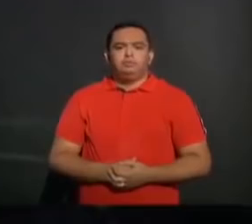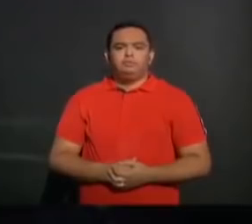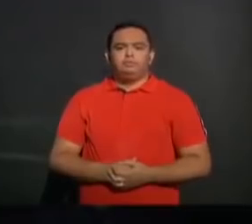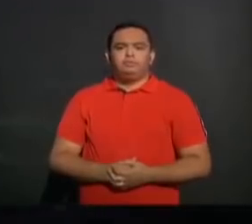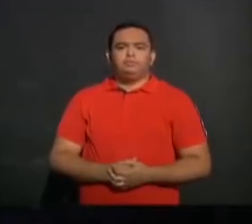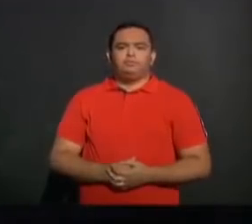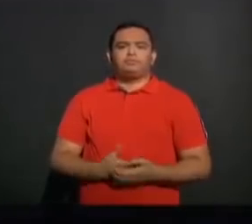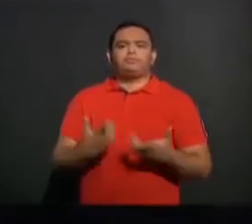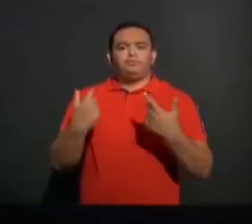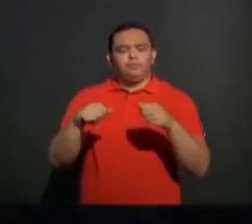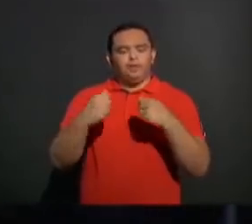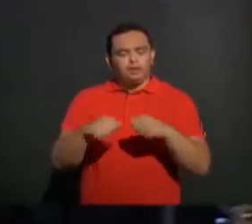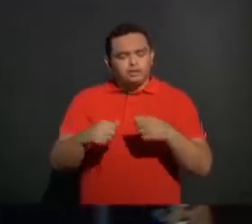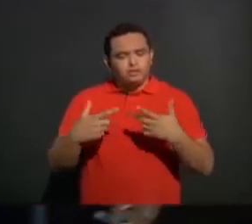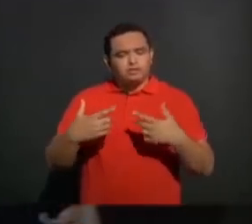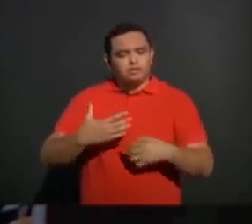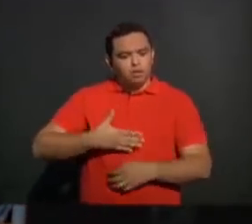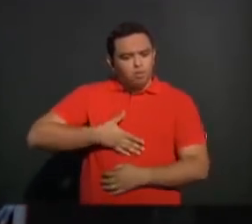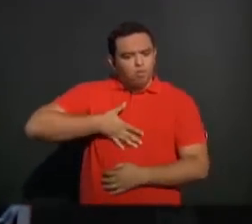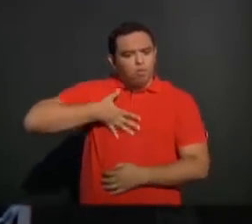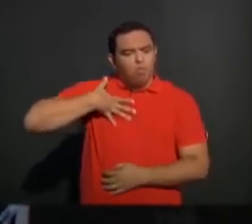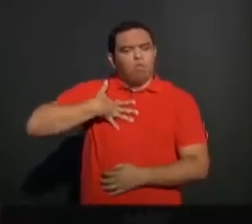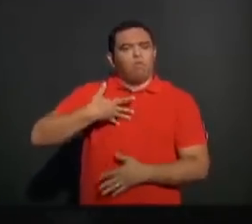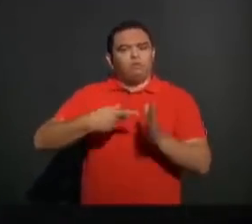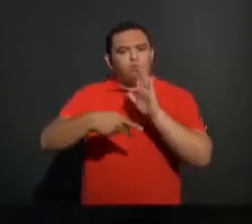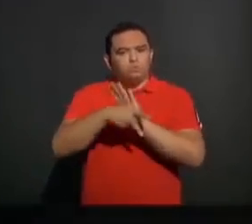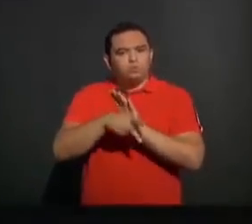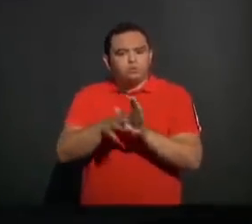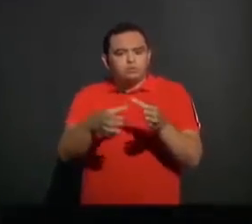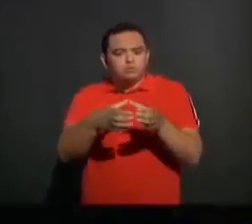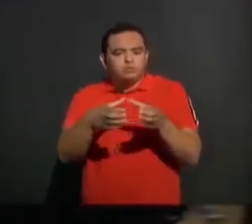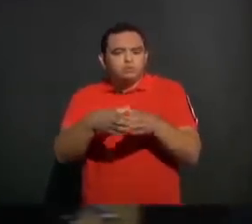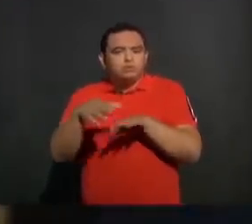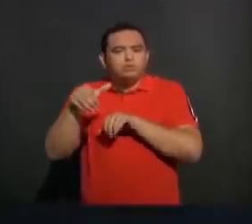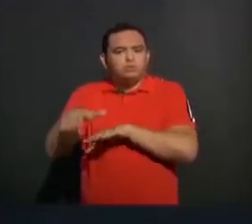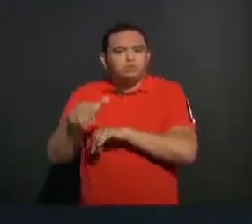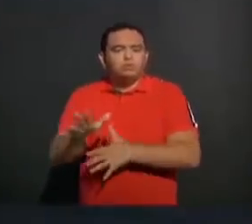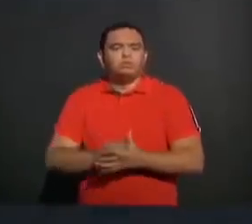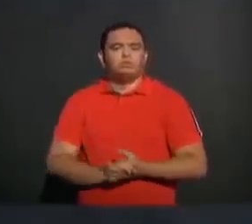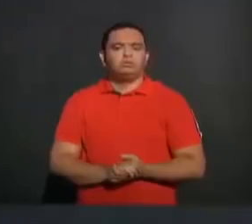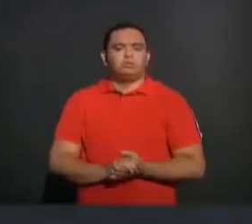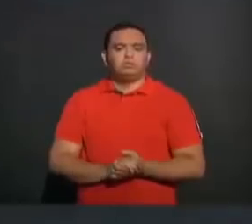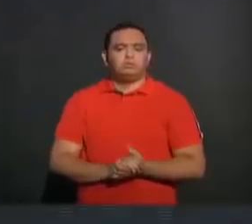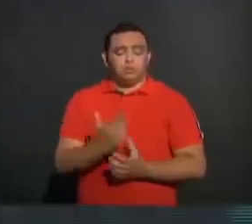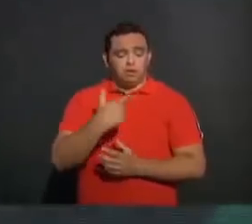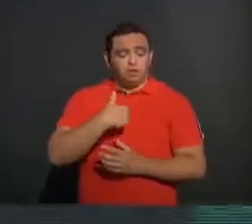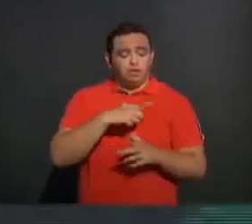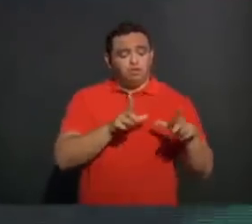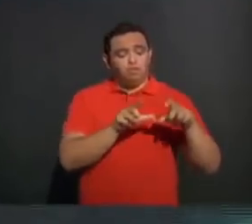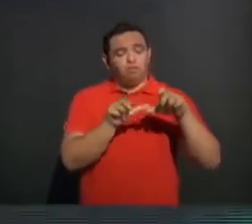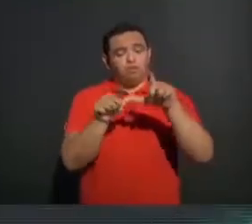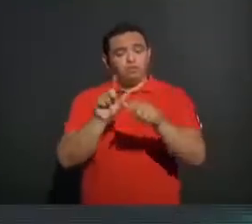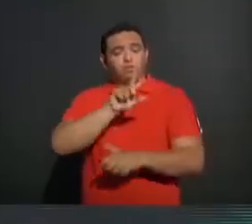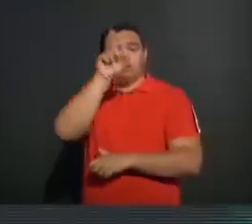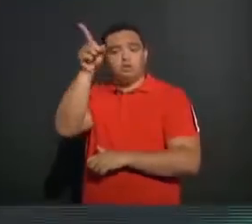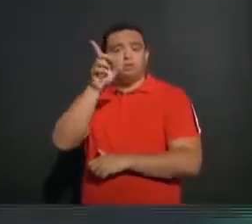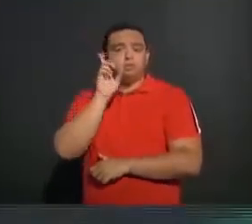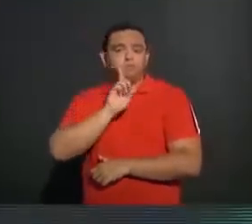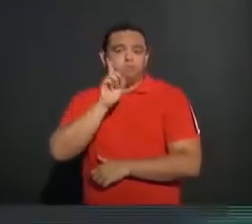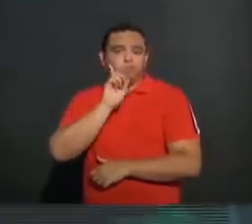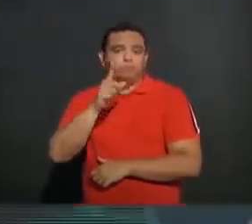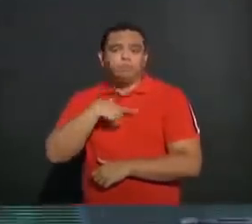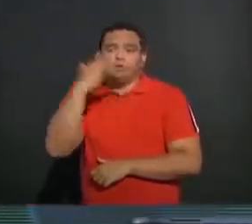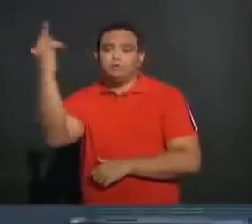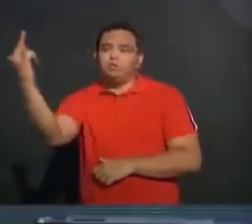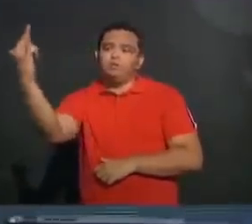Nós temos que voltar a ter orgulho de ser parte de um exército. Eu estava nos Estados Unidos, julho, pegando o voo